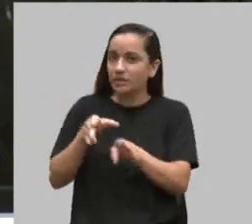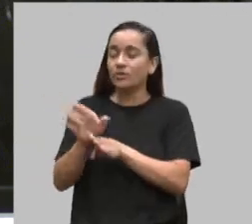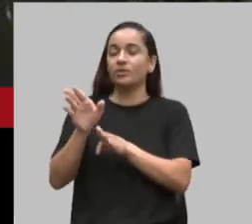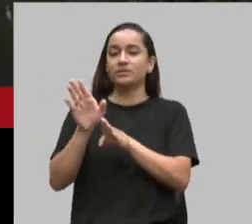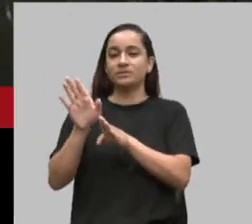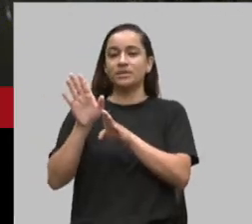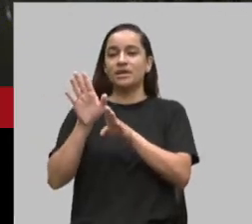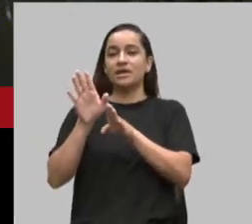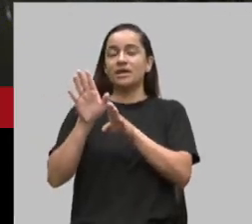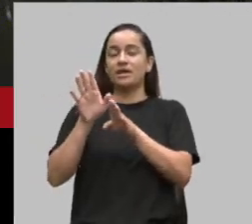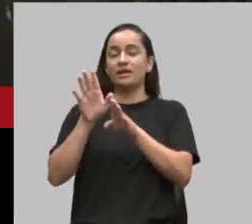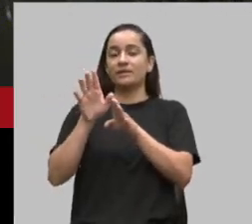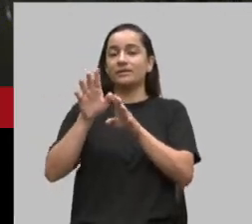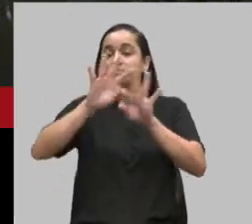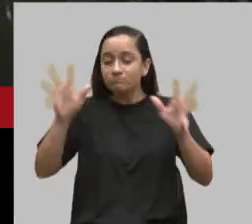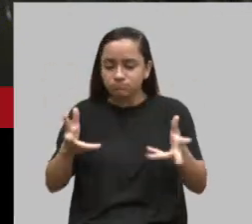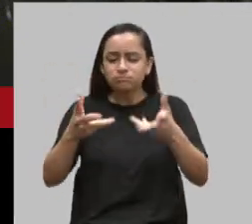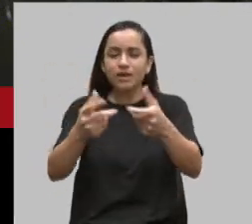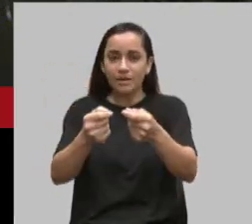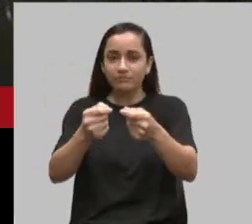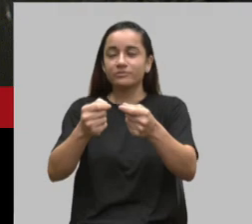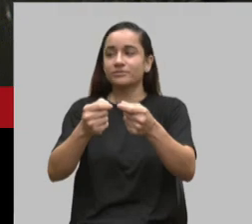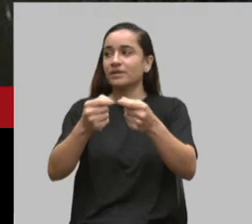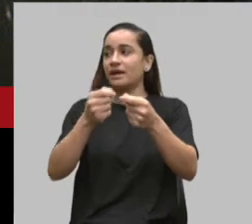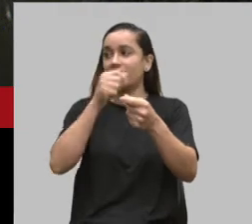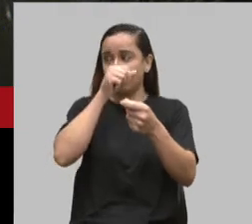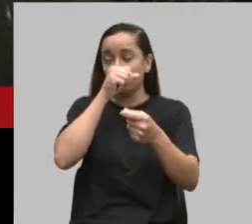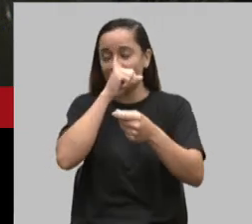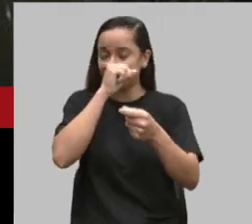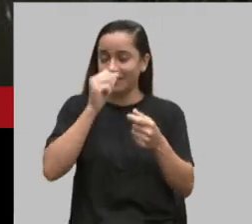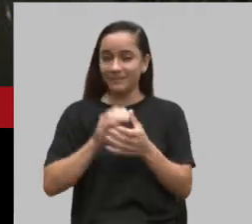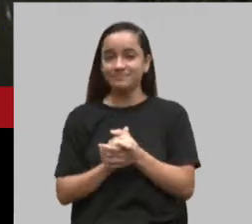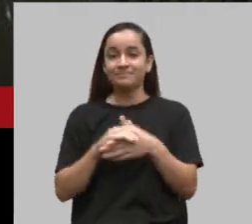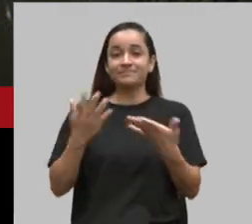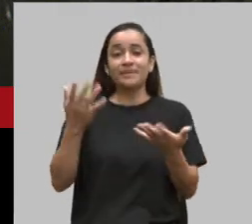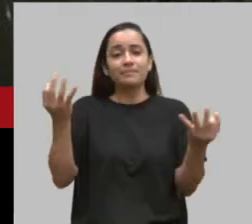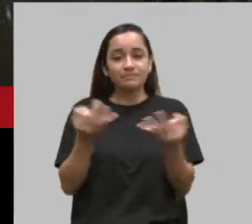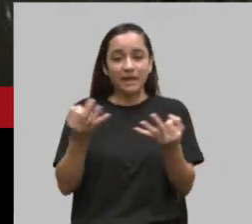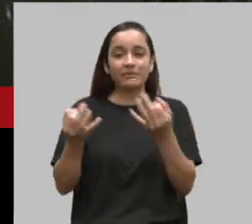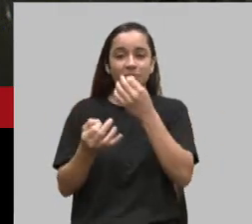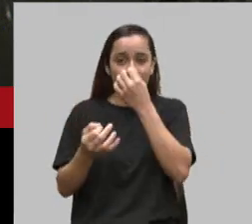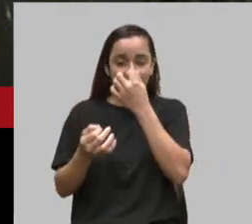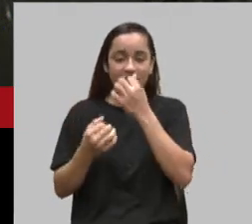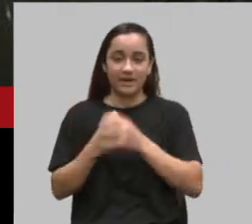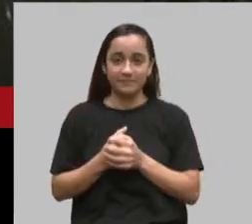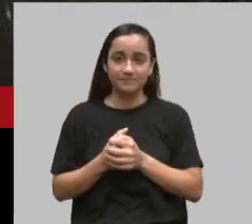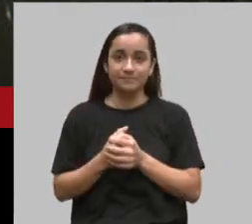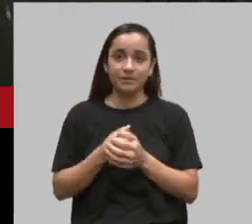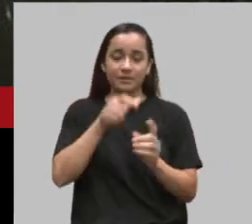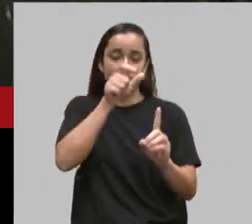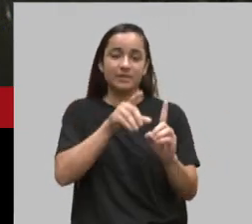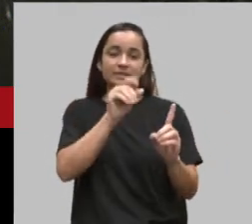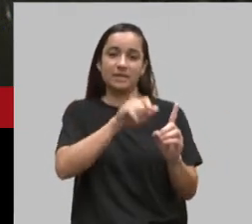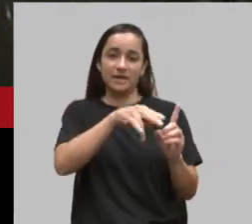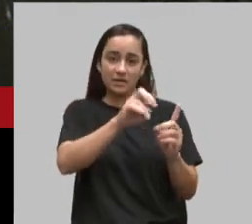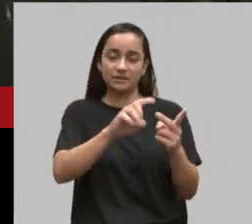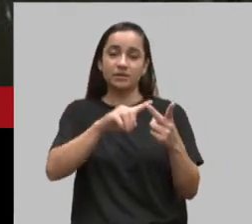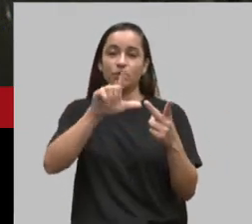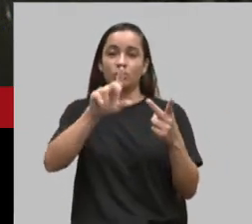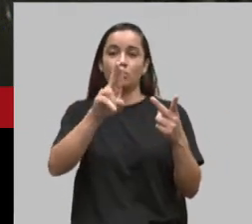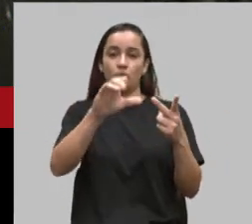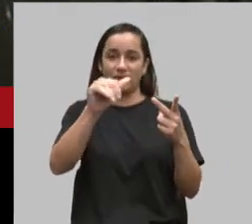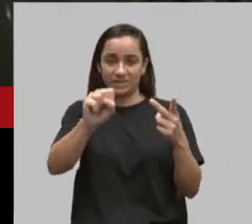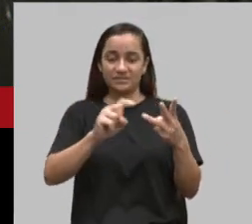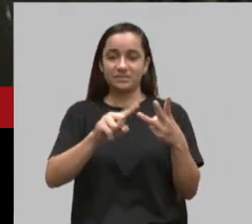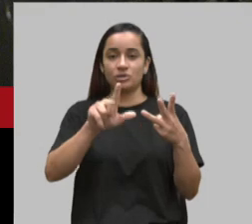que foram Magníficos com uma eloquência perfeita e que na verdade é Melanie Lucas Luiz Larissa Ana